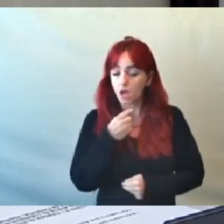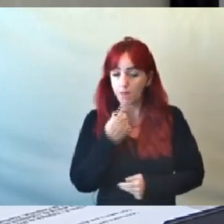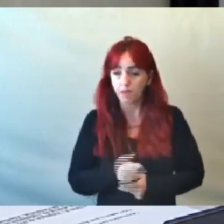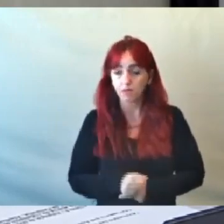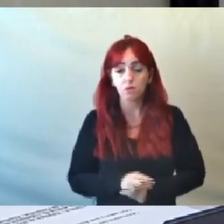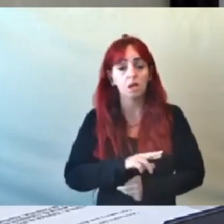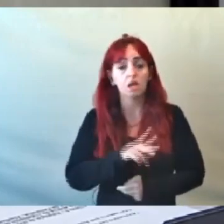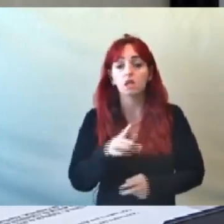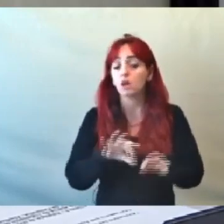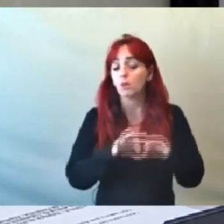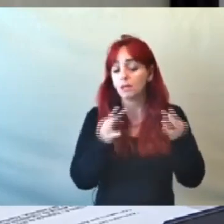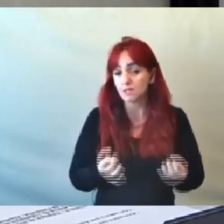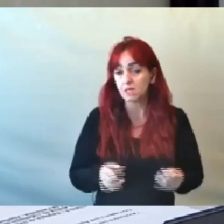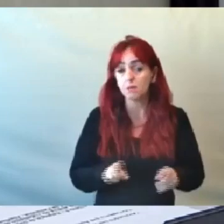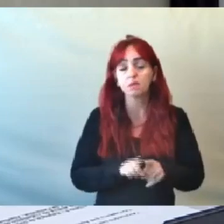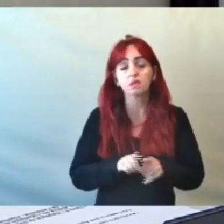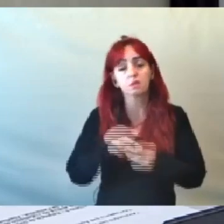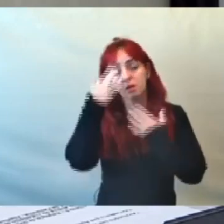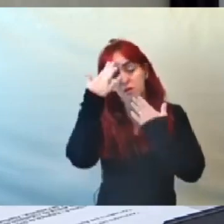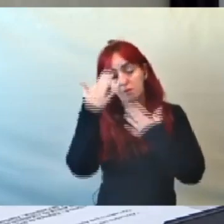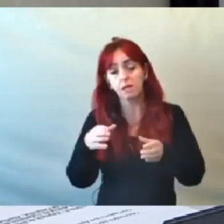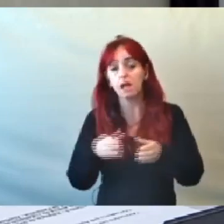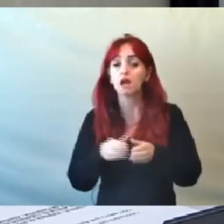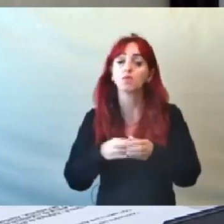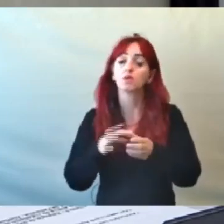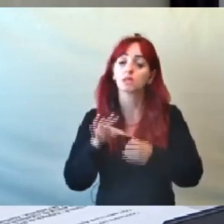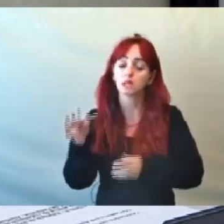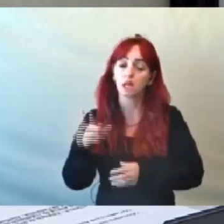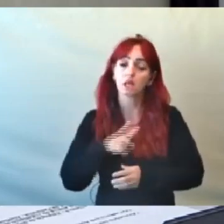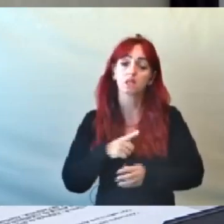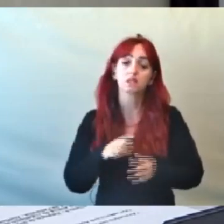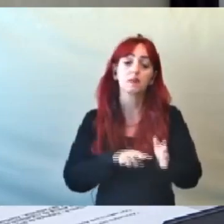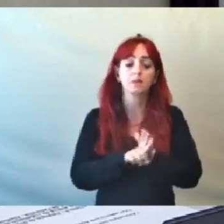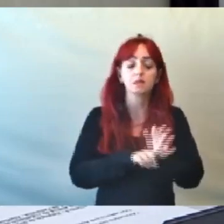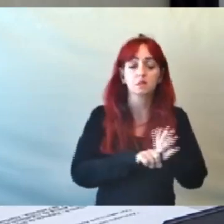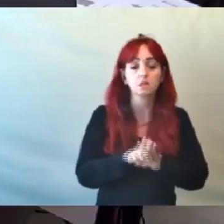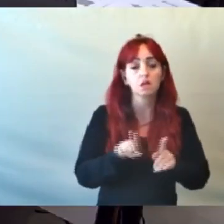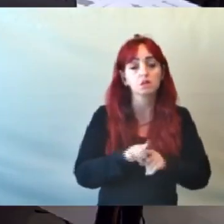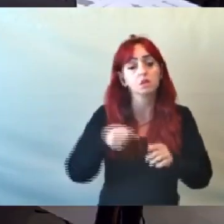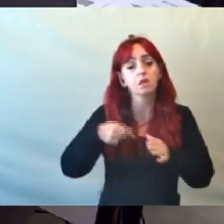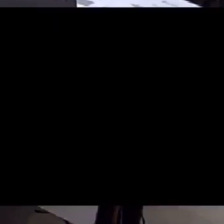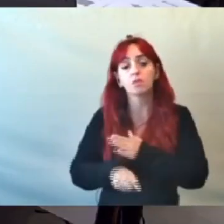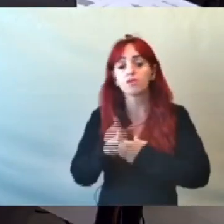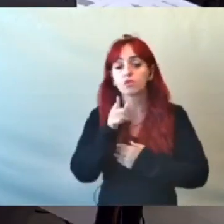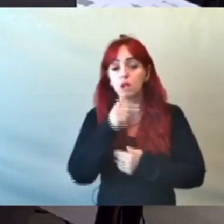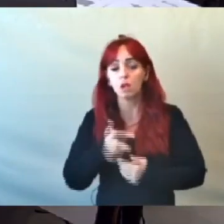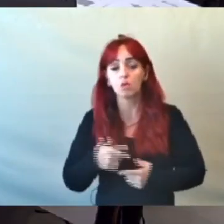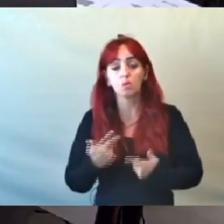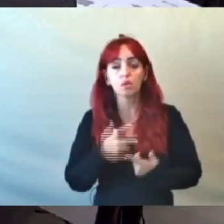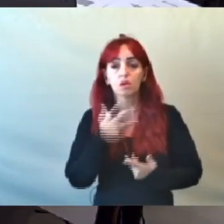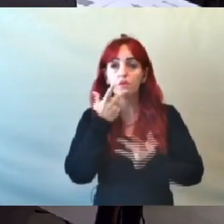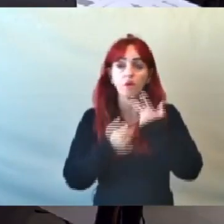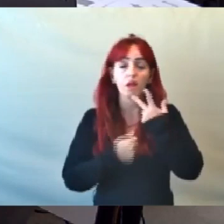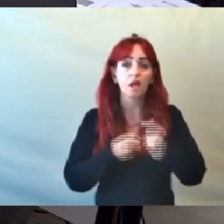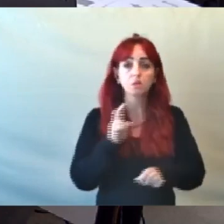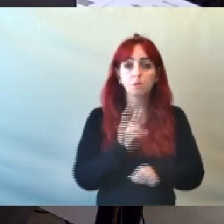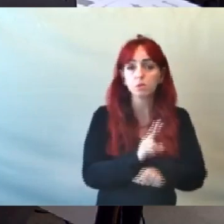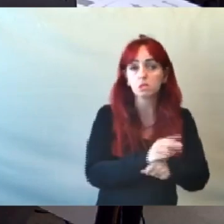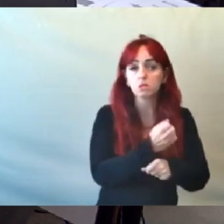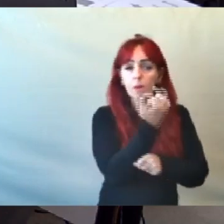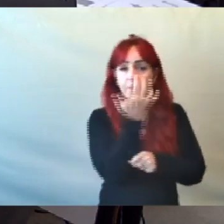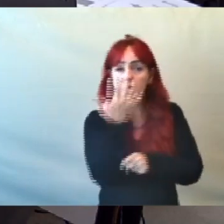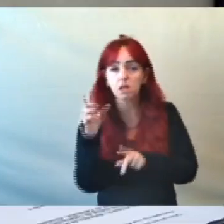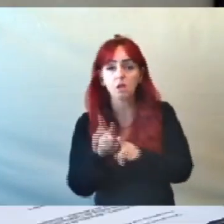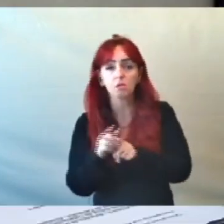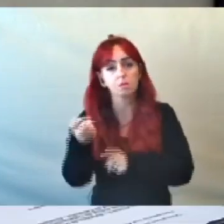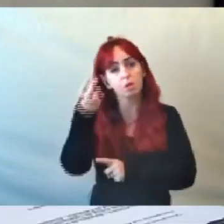conosco estudando e aprofundando a Lagoa da Pampulha. Porque falar de proteção ambiental proteção do patrimônio cultural não pode ser feita da